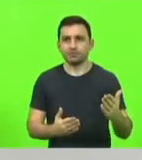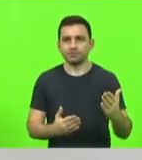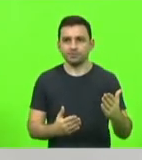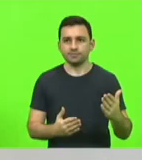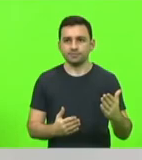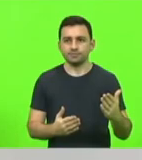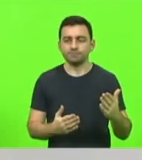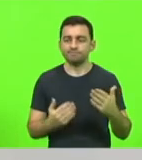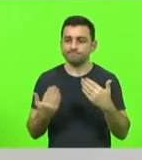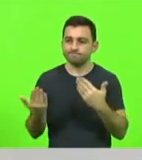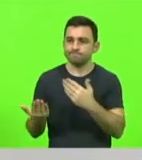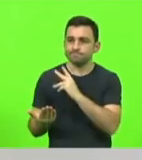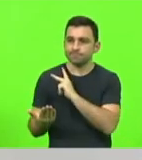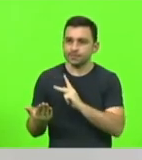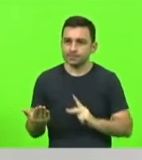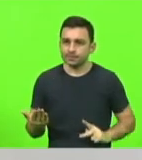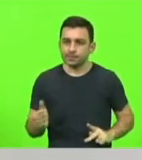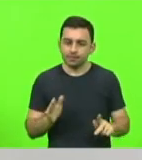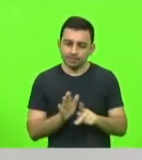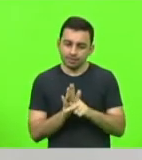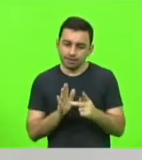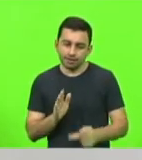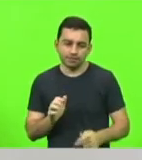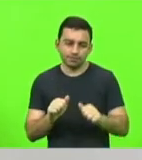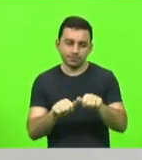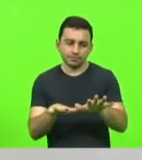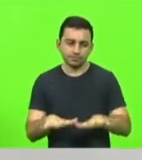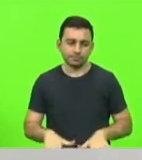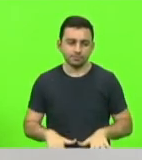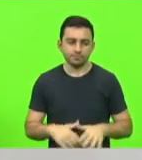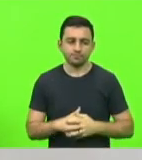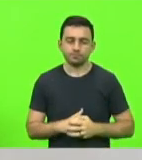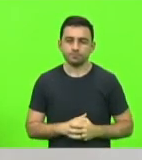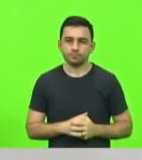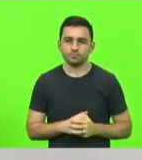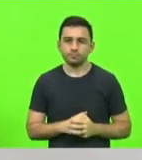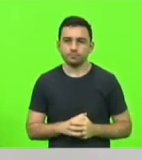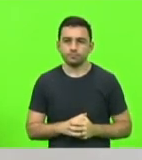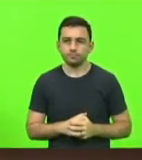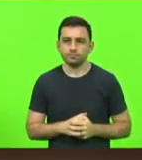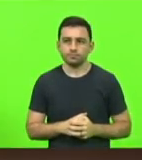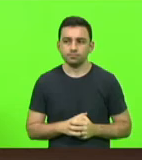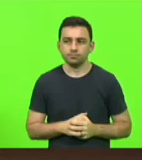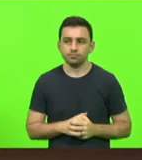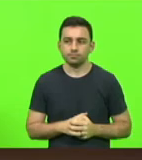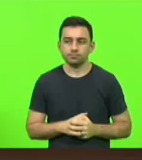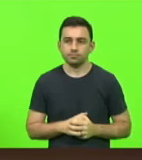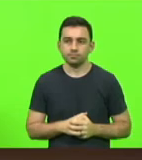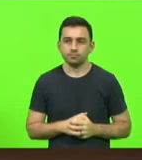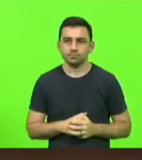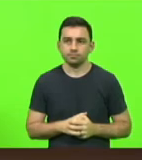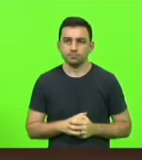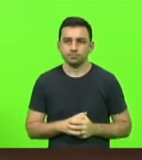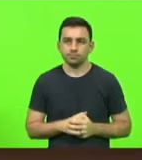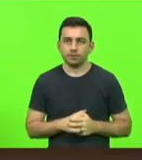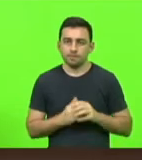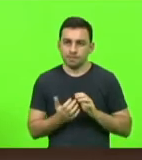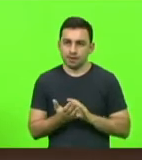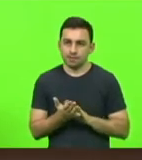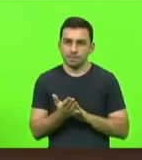nosso presidente desta sessão, deputado Kennedy Nunes. Obrigado, deputado Silvio. Parabéns também